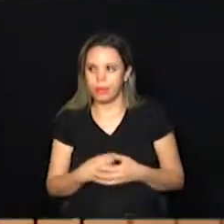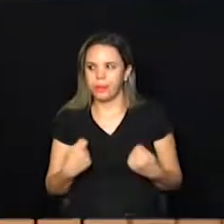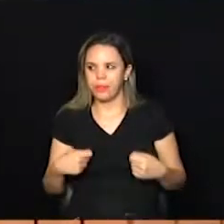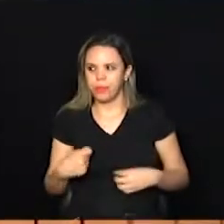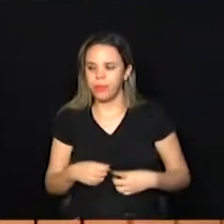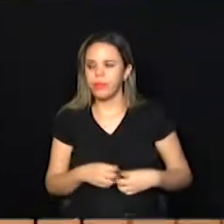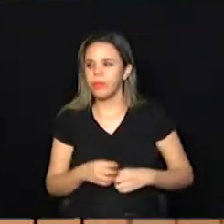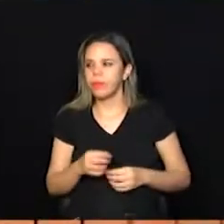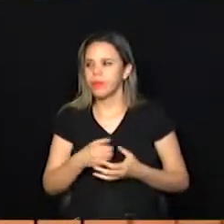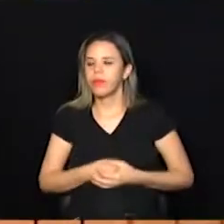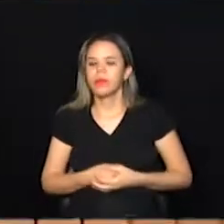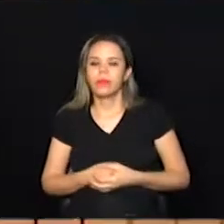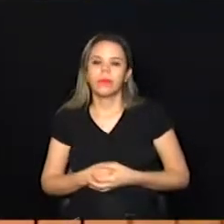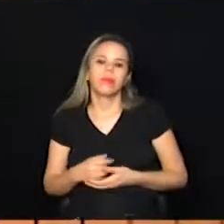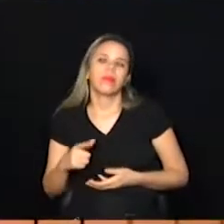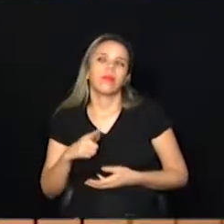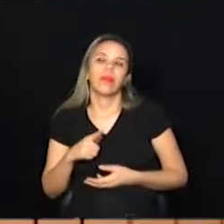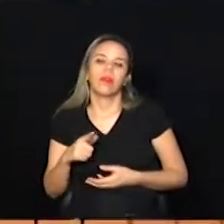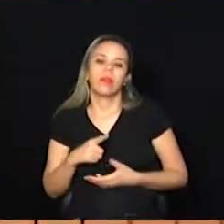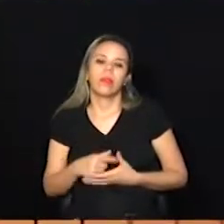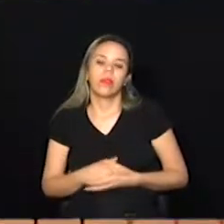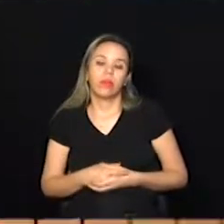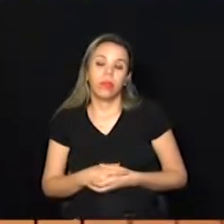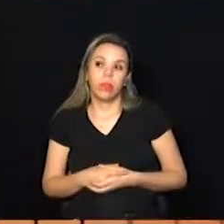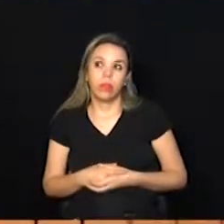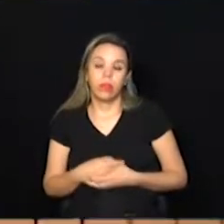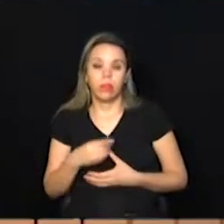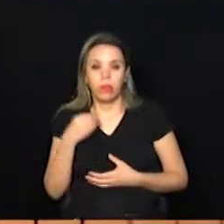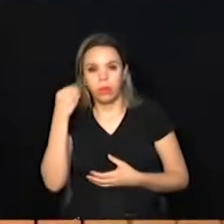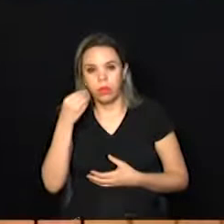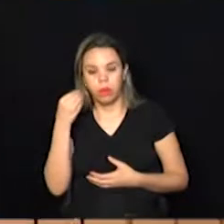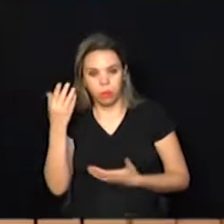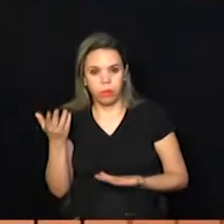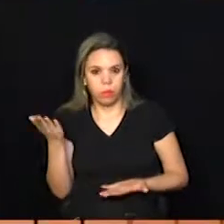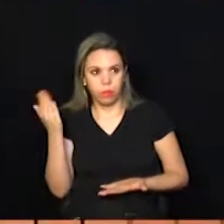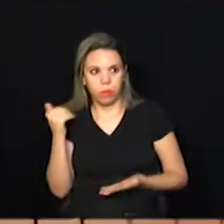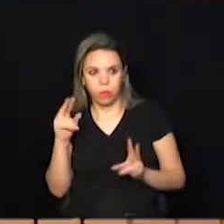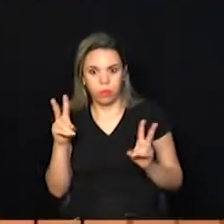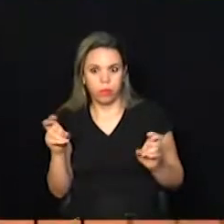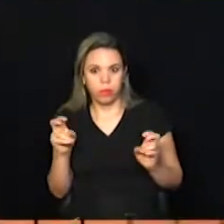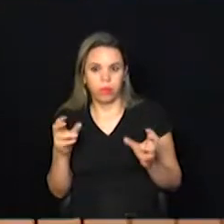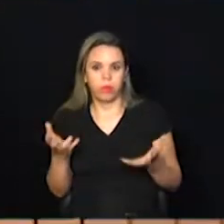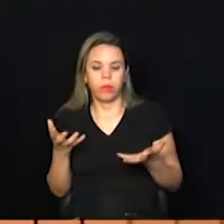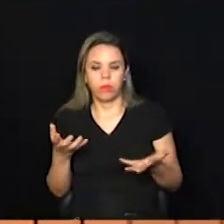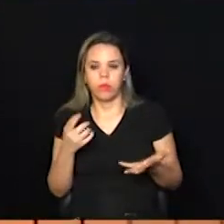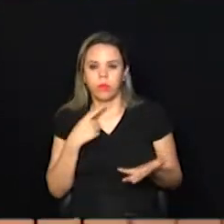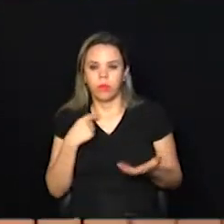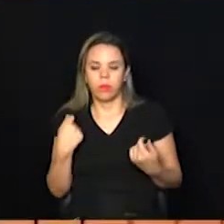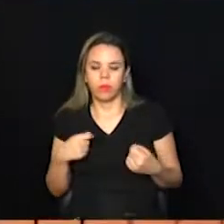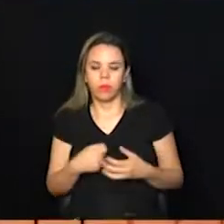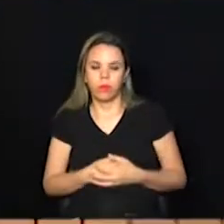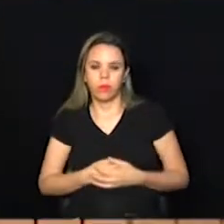precisa ter, digamos assim, a mulher ter um conhecimento sobre o que isso significa. Então, essa é a